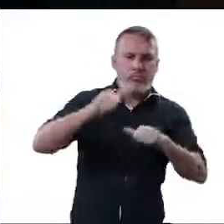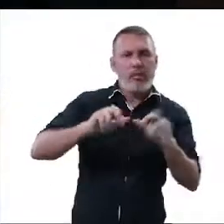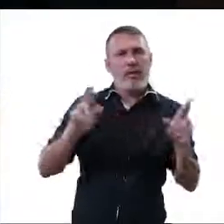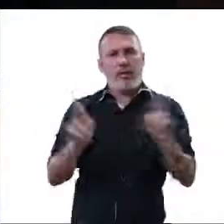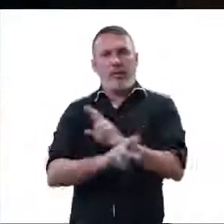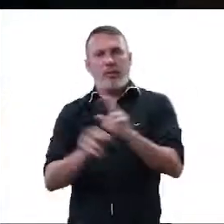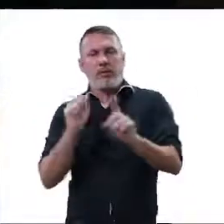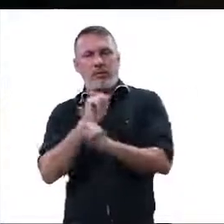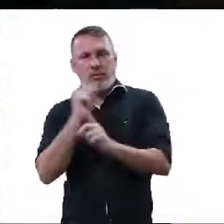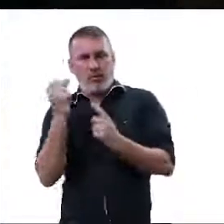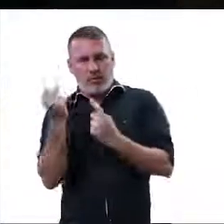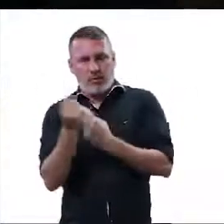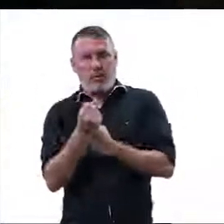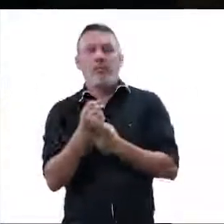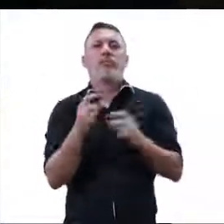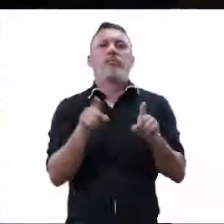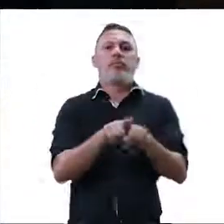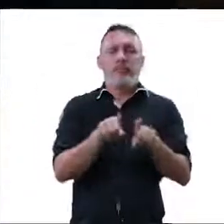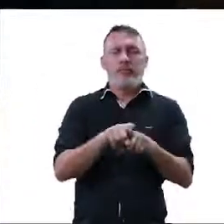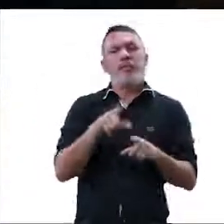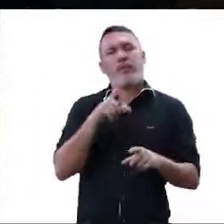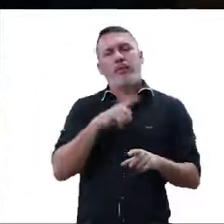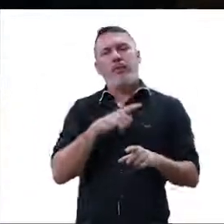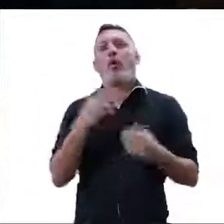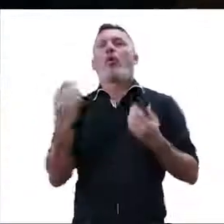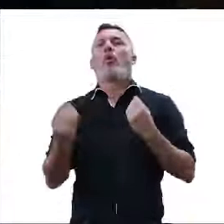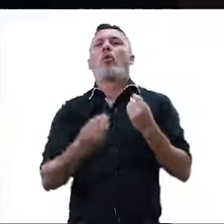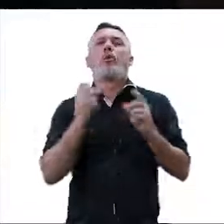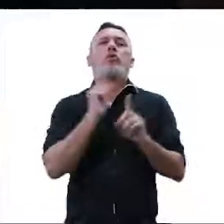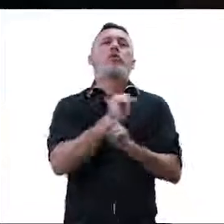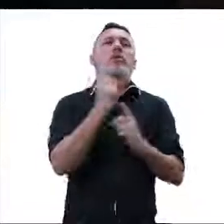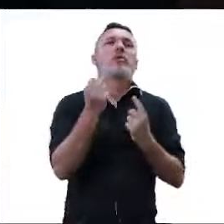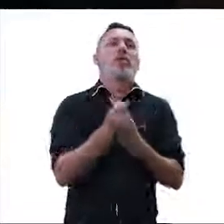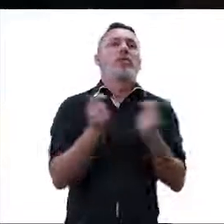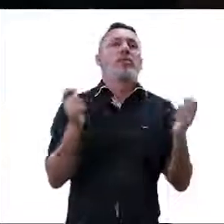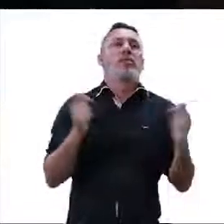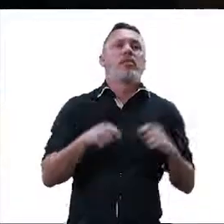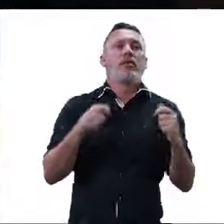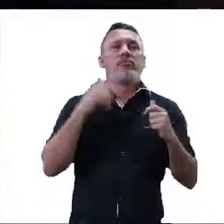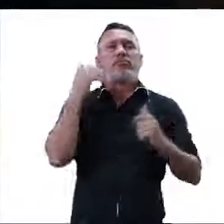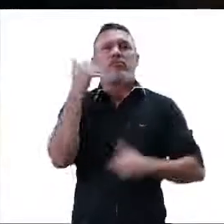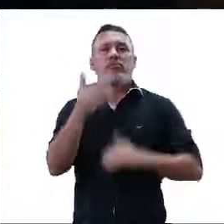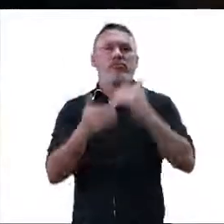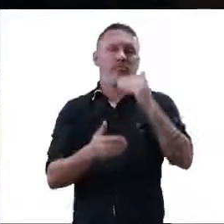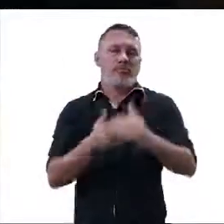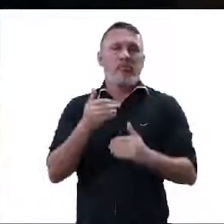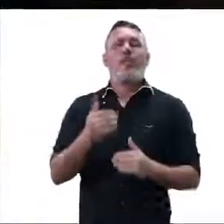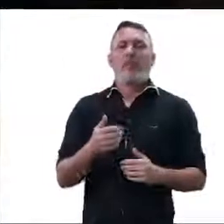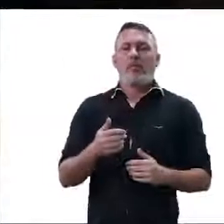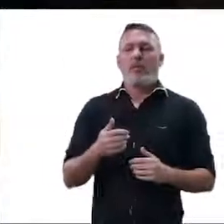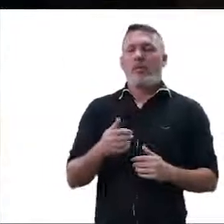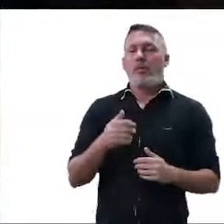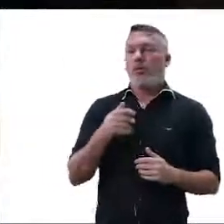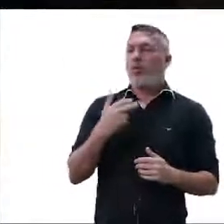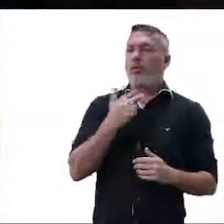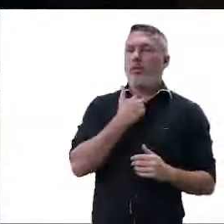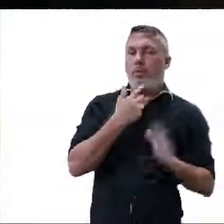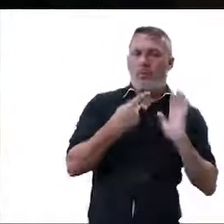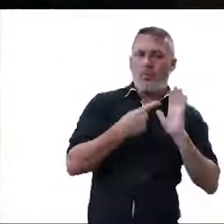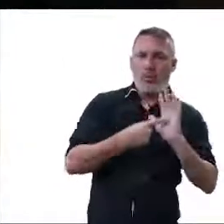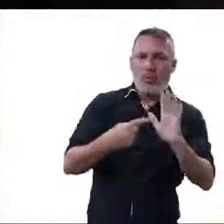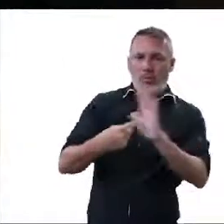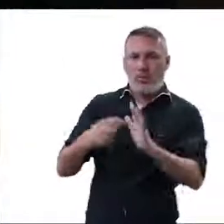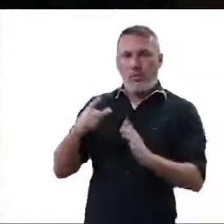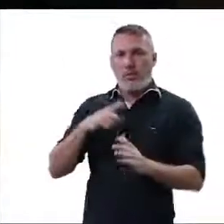sociais. Então, as relações sociais, para que essa sociedade possa progredir, elas não podem apresentar situações